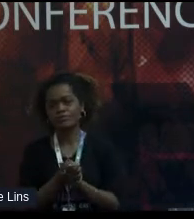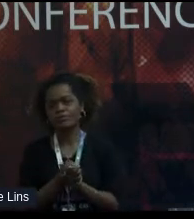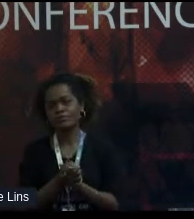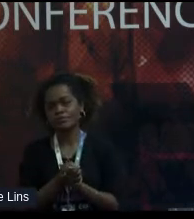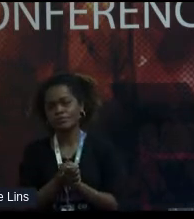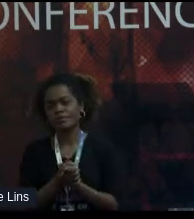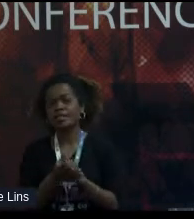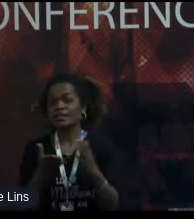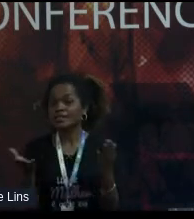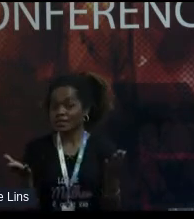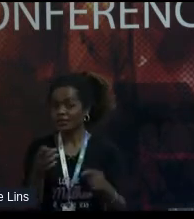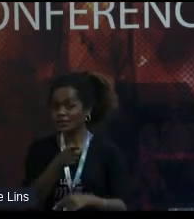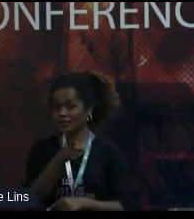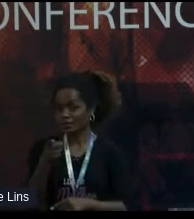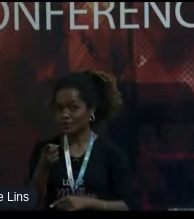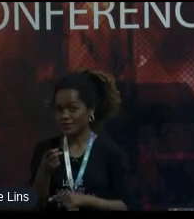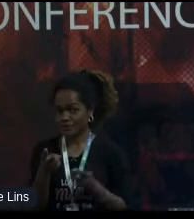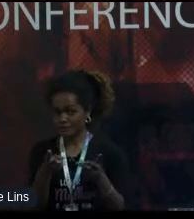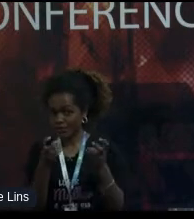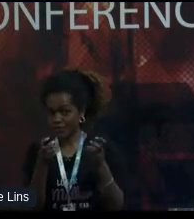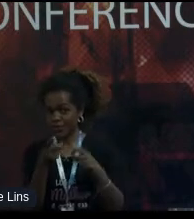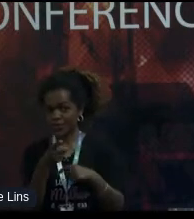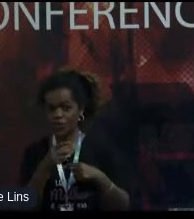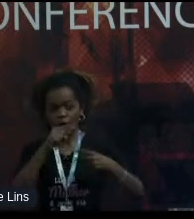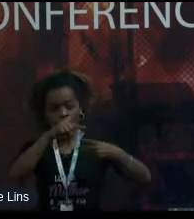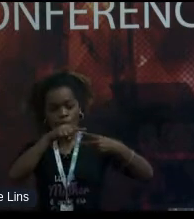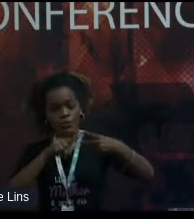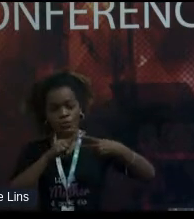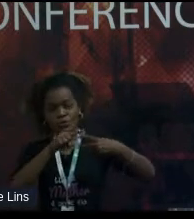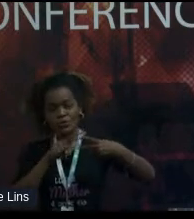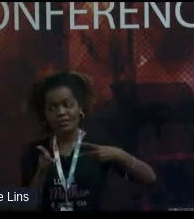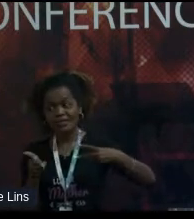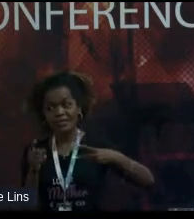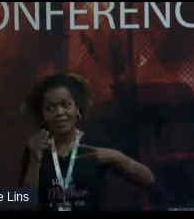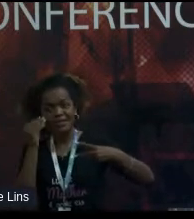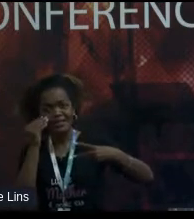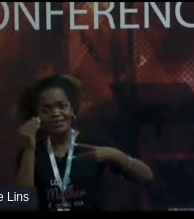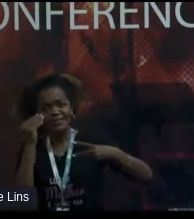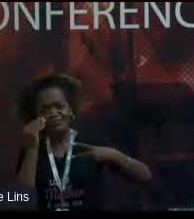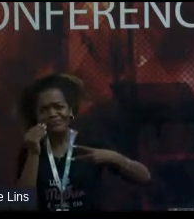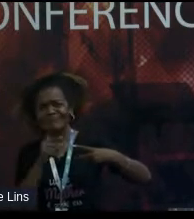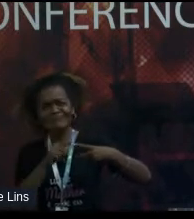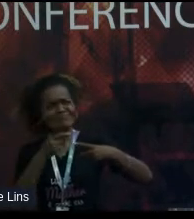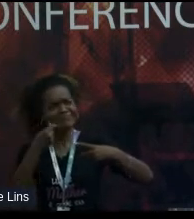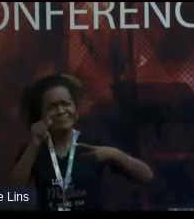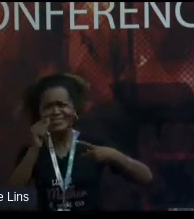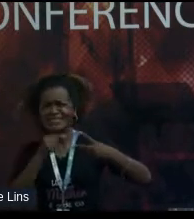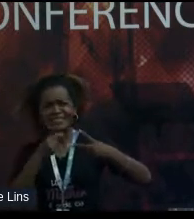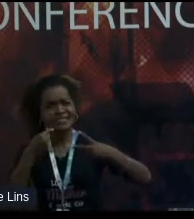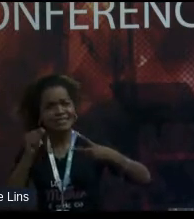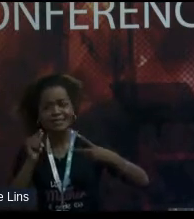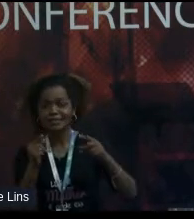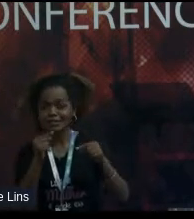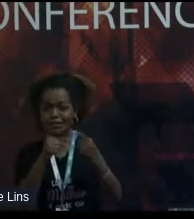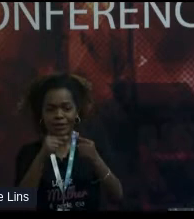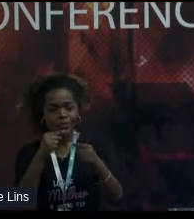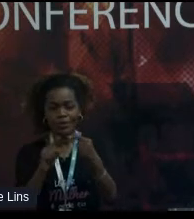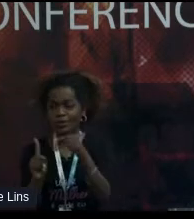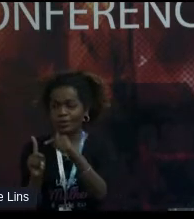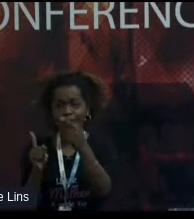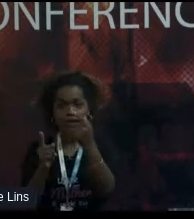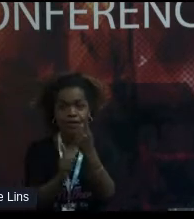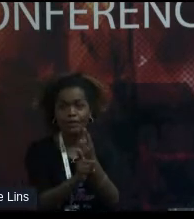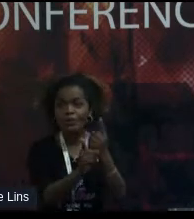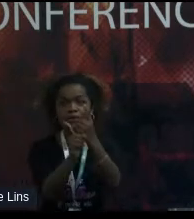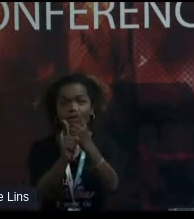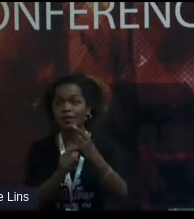Então, pessoal, aqui, os dois recursos que ele tentou foram infelizes, né? Não funcionaram para ele encontrar. Primeiro,